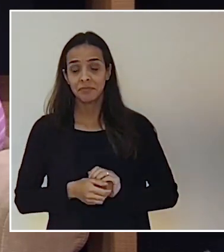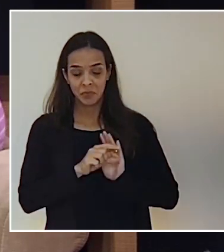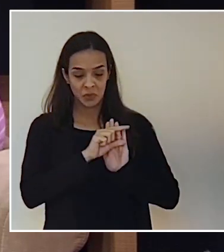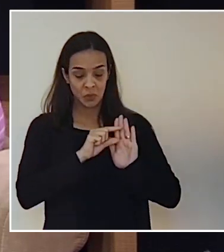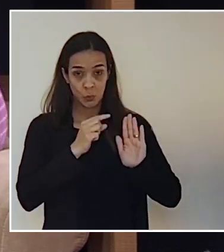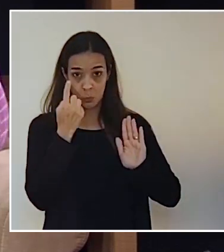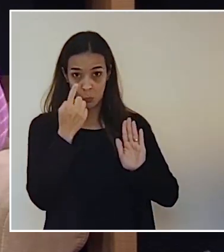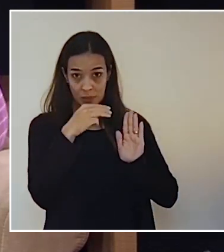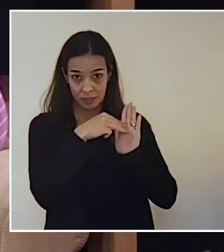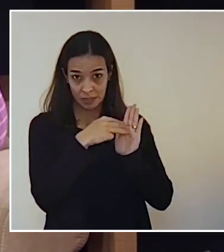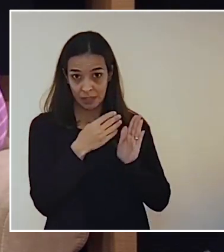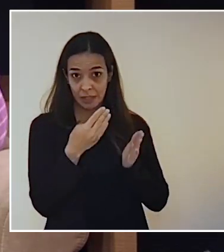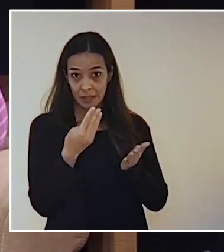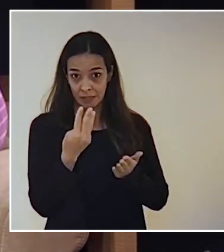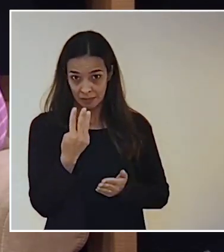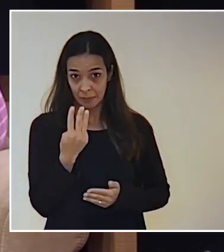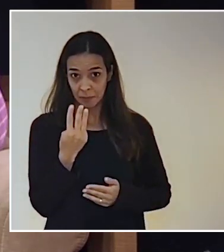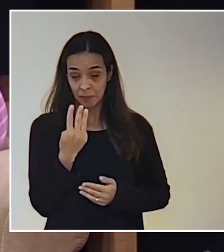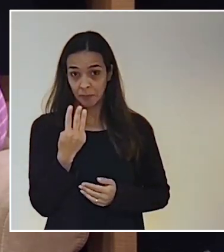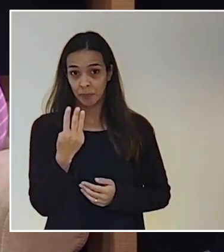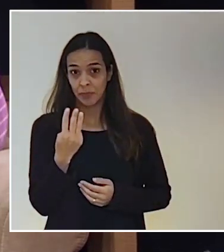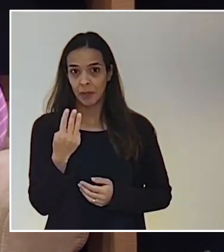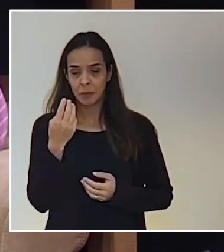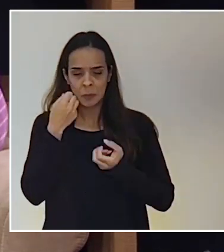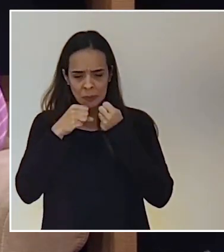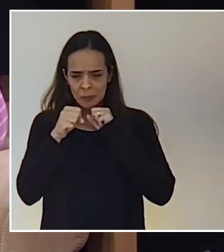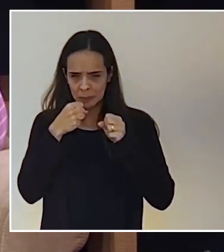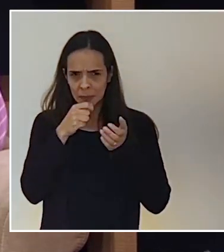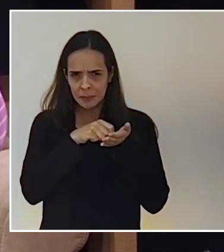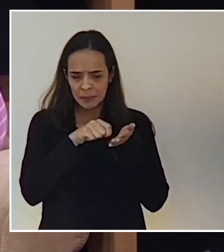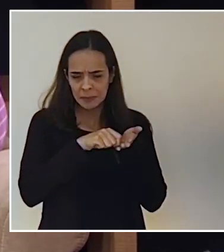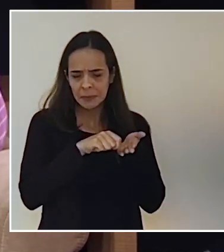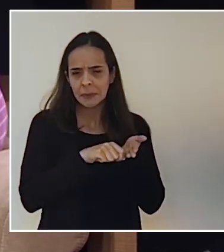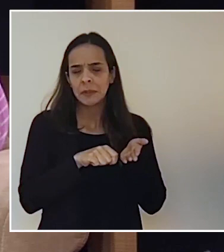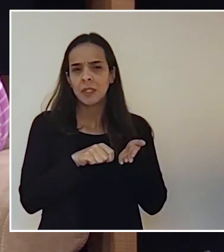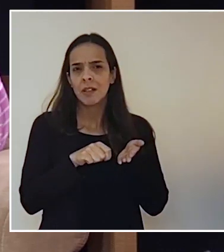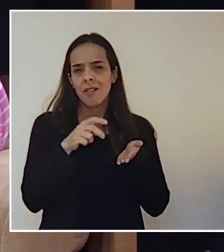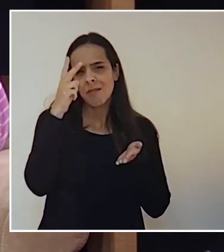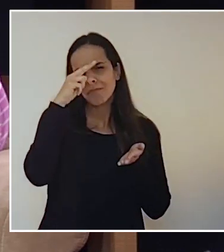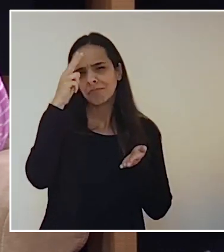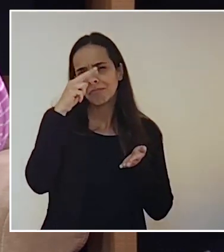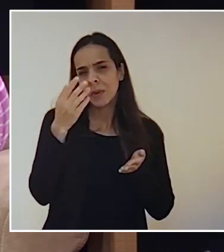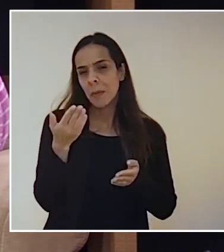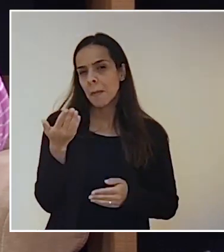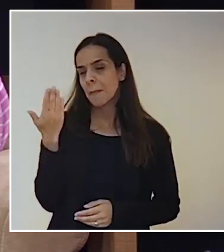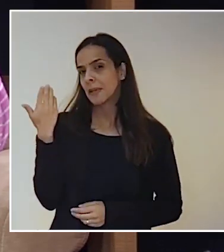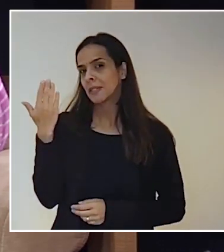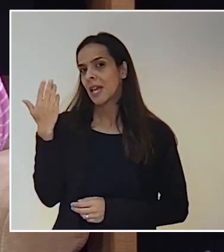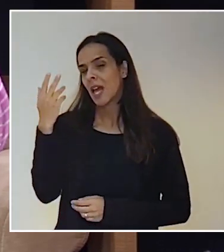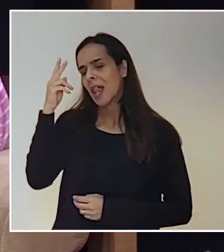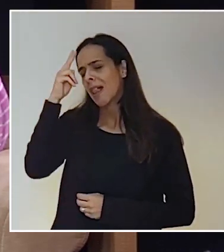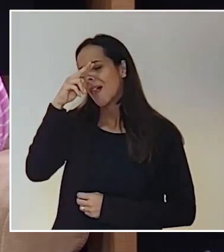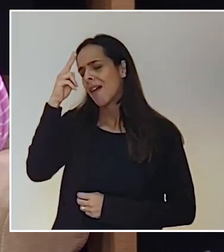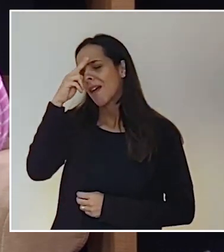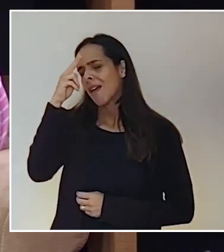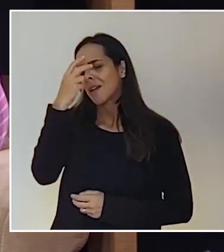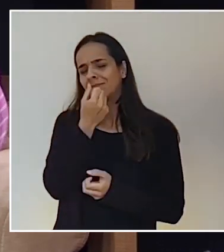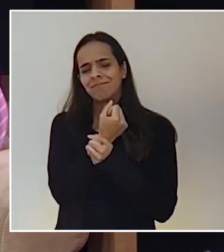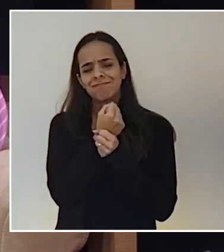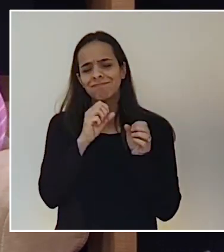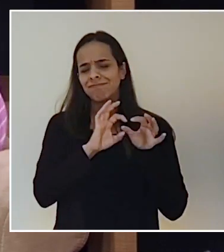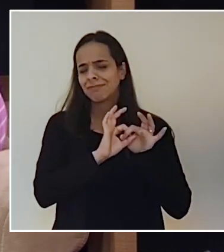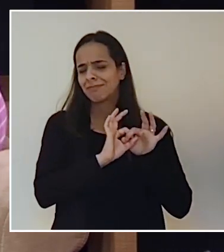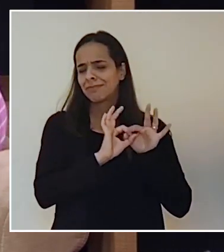passado, relembra a libertação extraordinária, milagrosa,